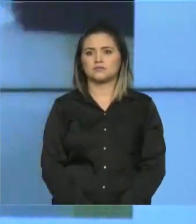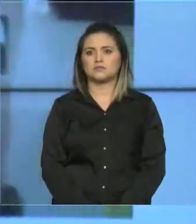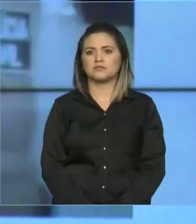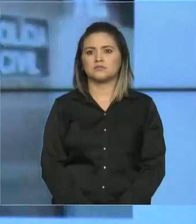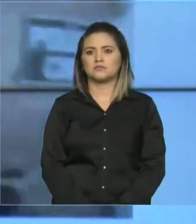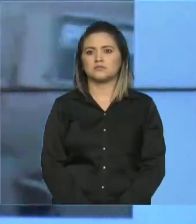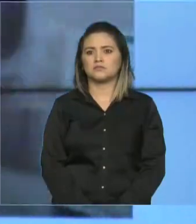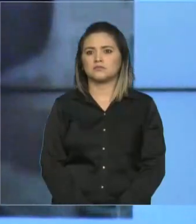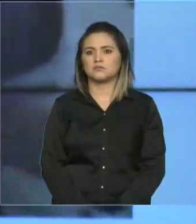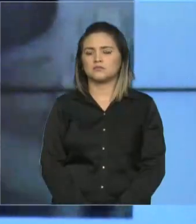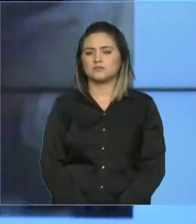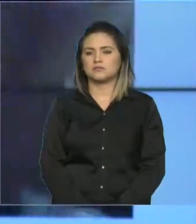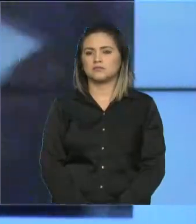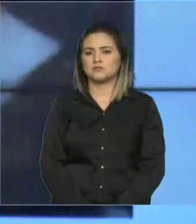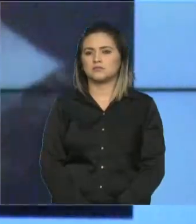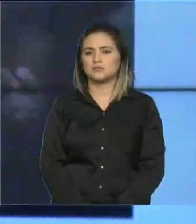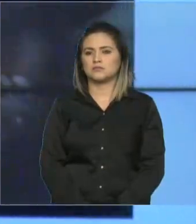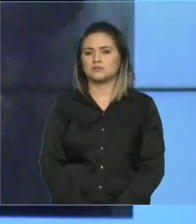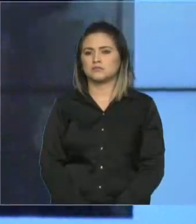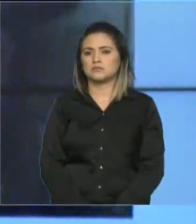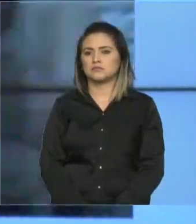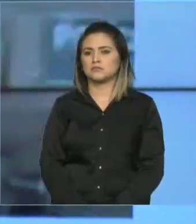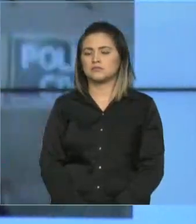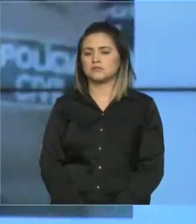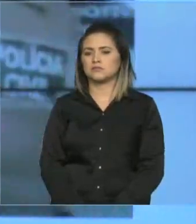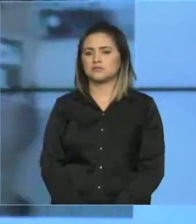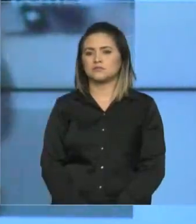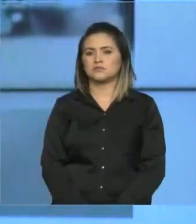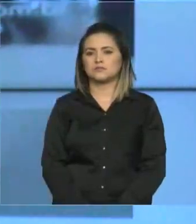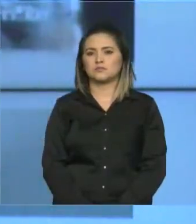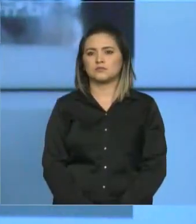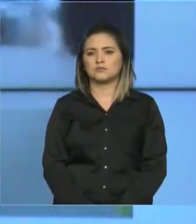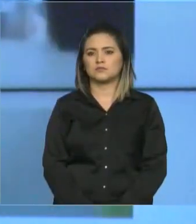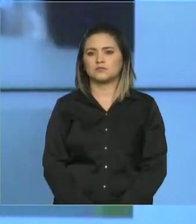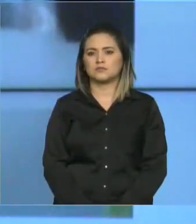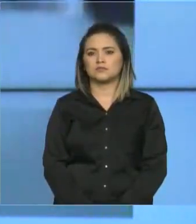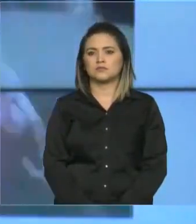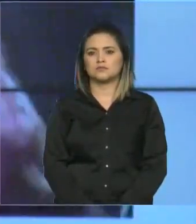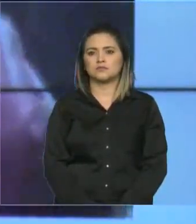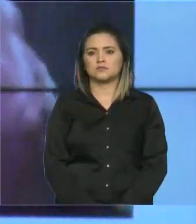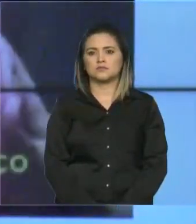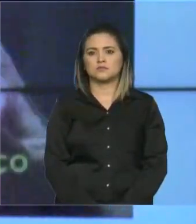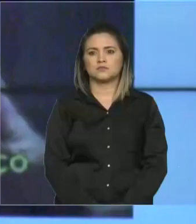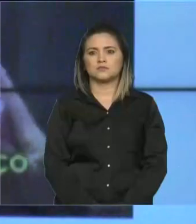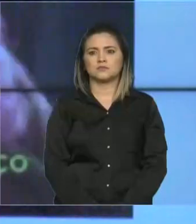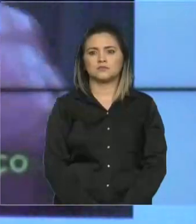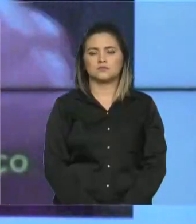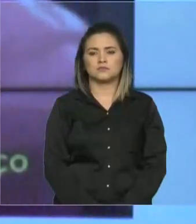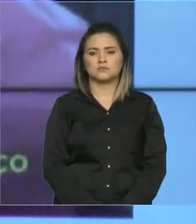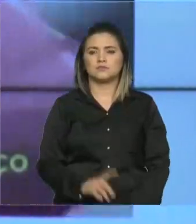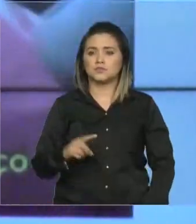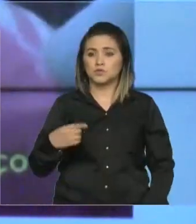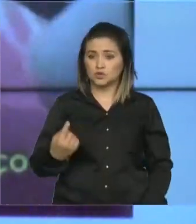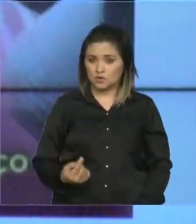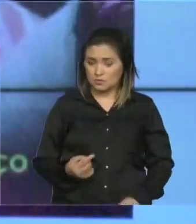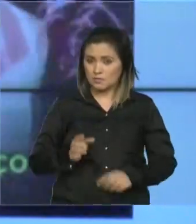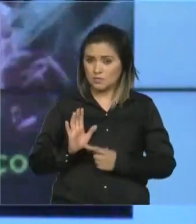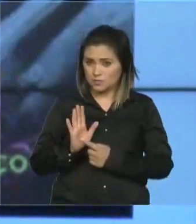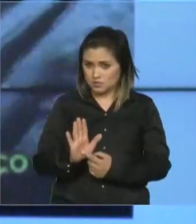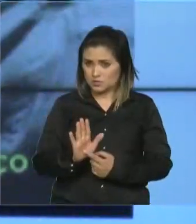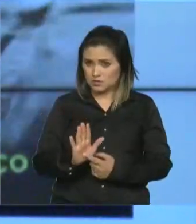Daqui a pouquinho, a gente já vai mostrar o momento da saída, em que ele foi algemado com as mãos para